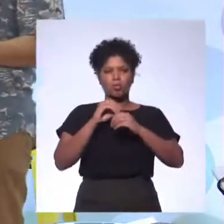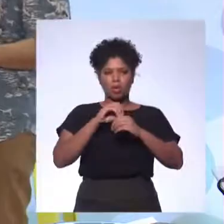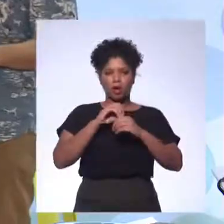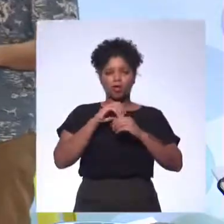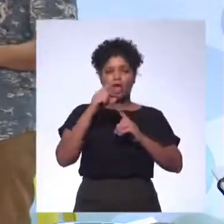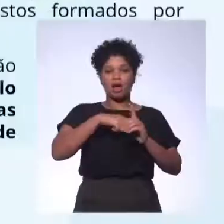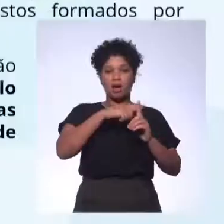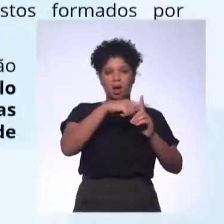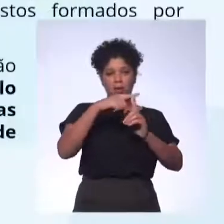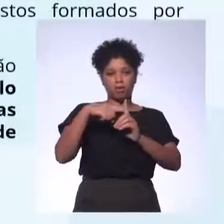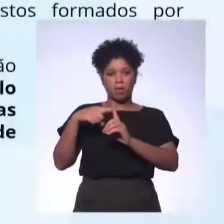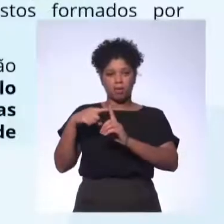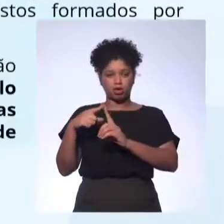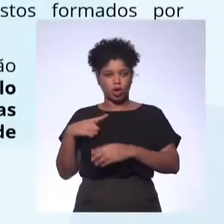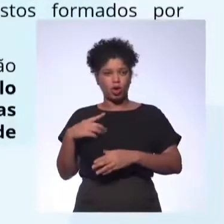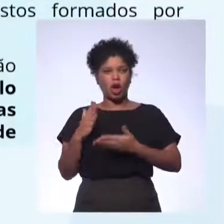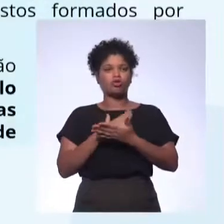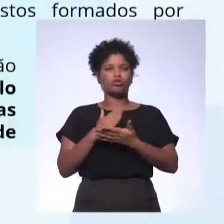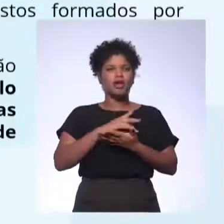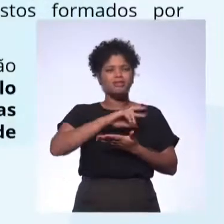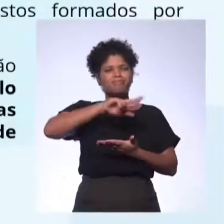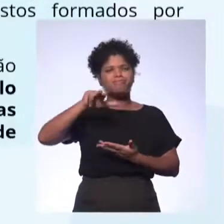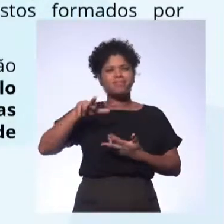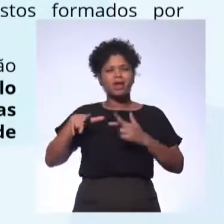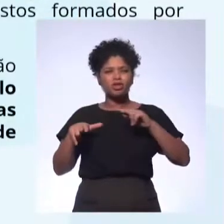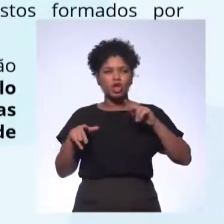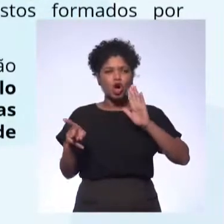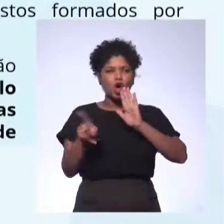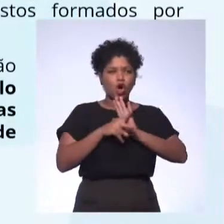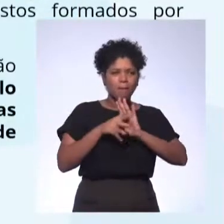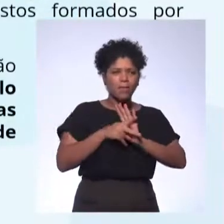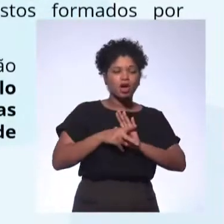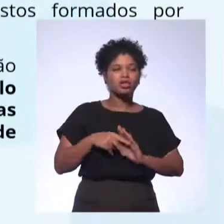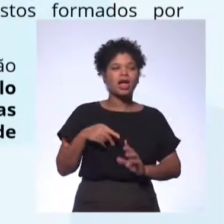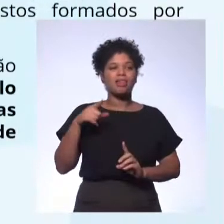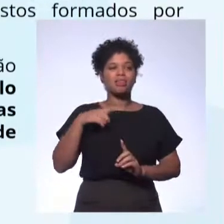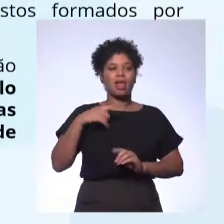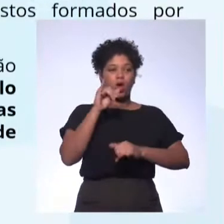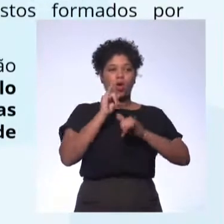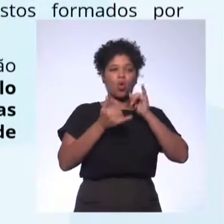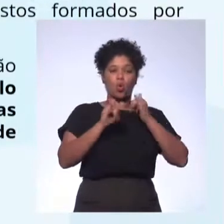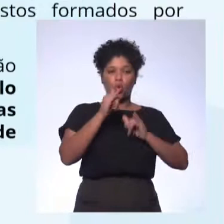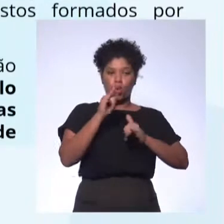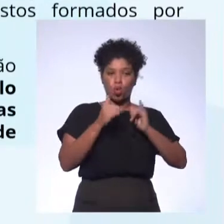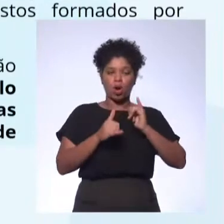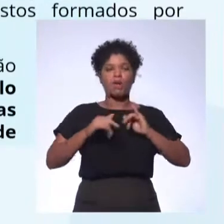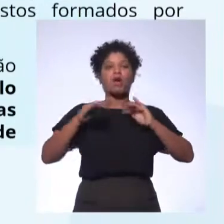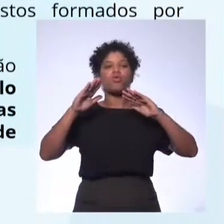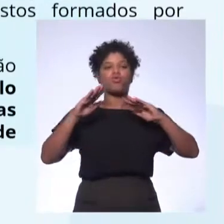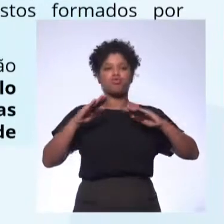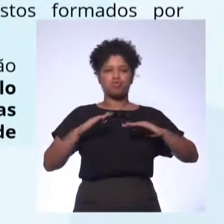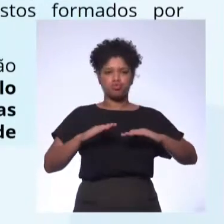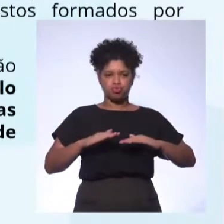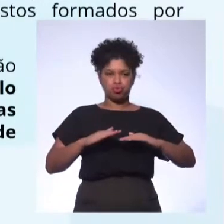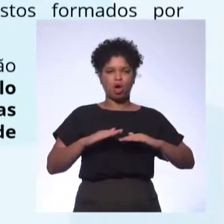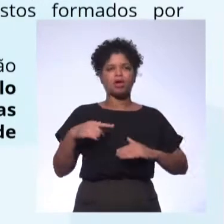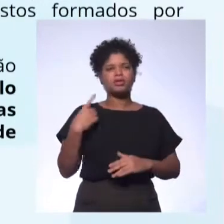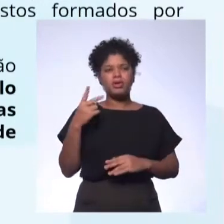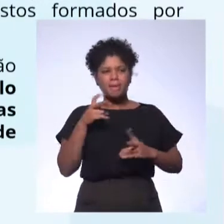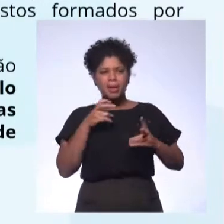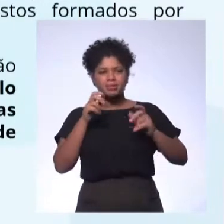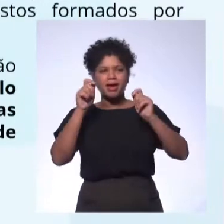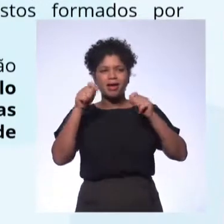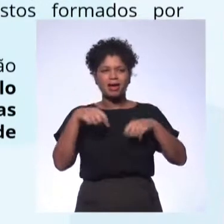evidências de que as moléculas de substâncias apolares estão associadas por forças elétricas e baixa intensidade por esse motivo é